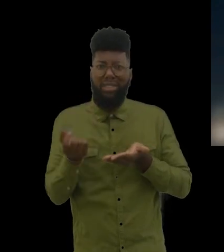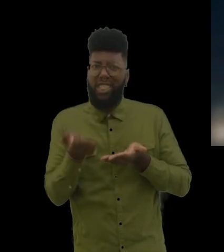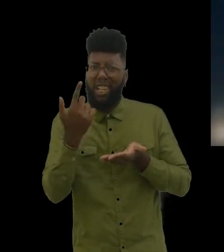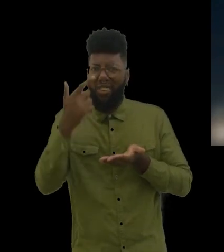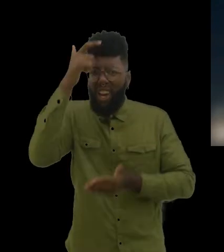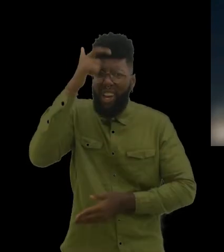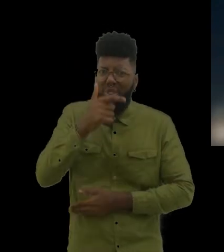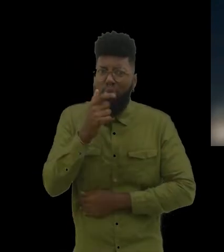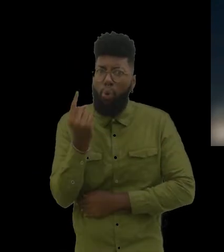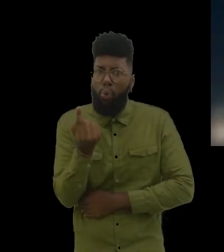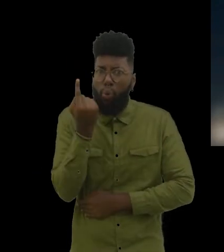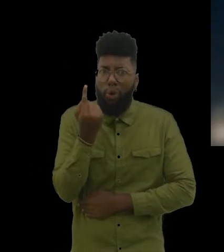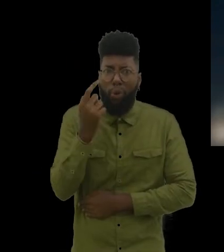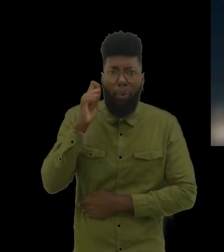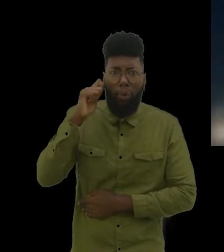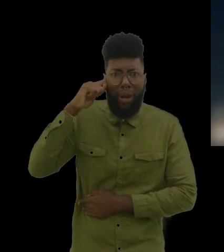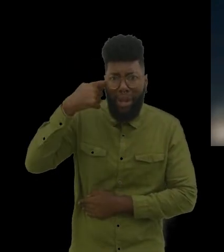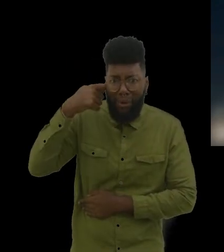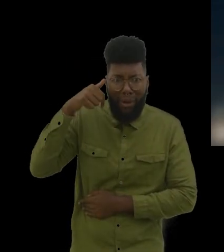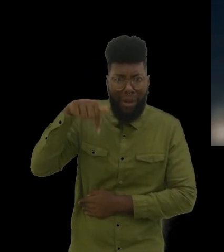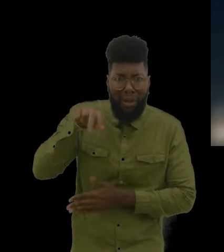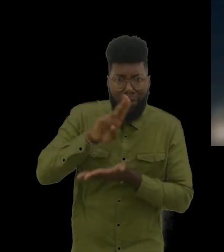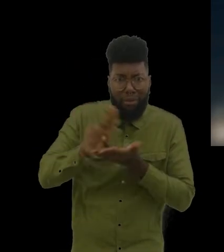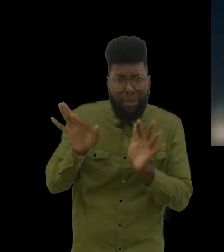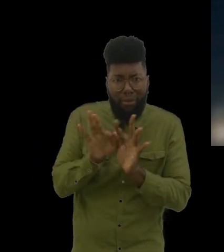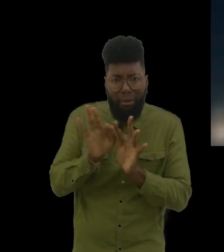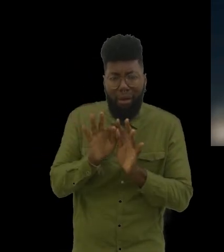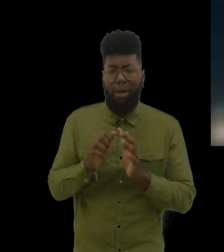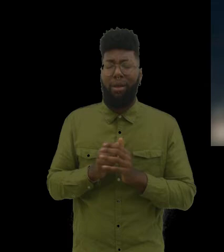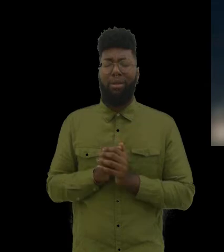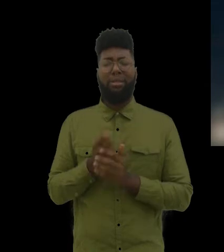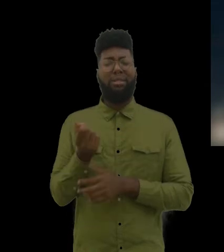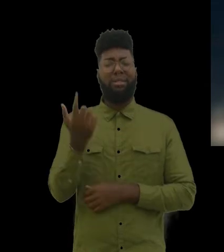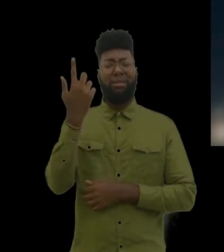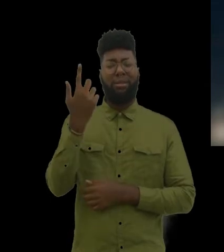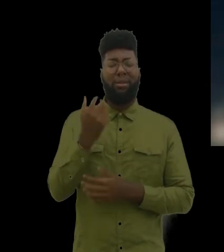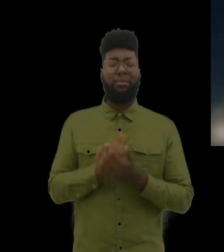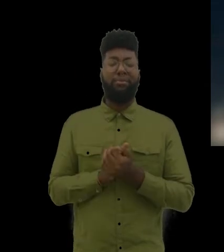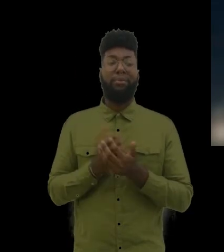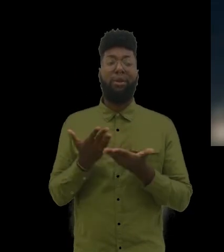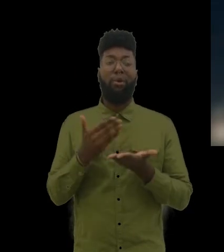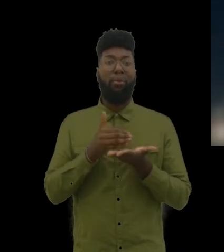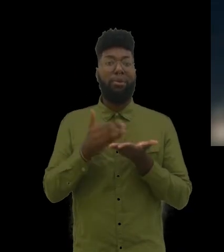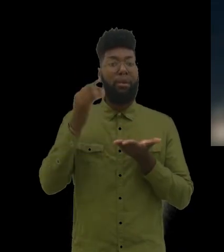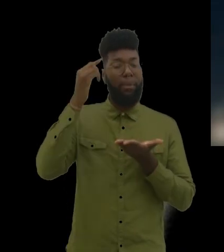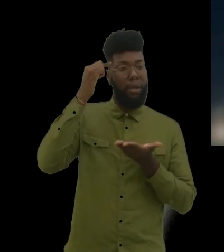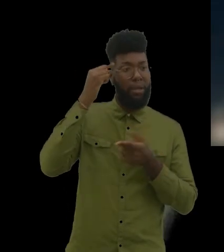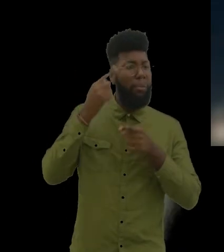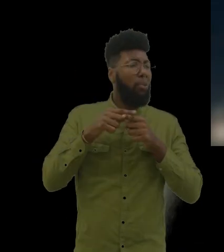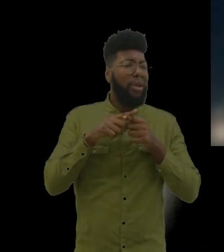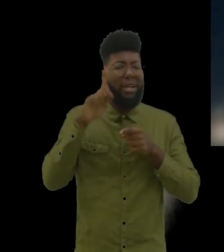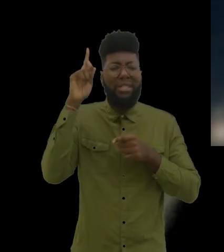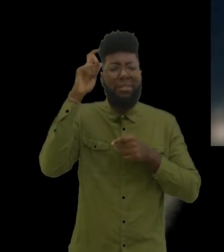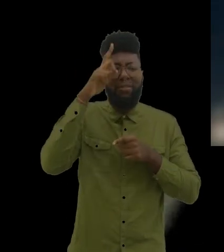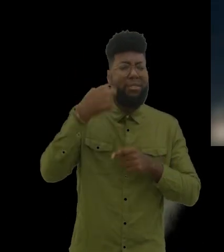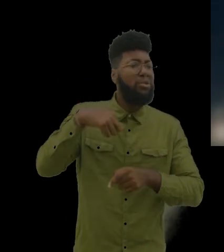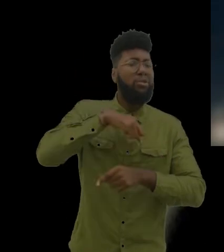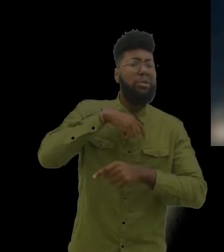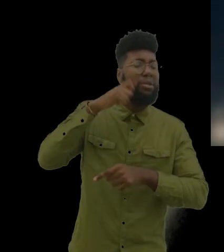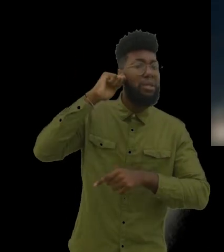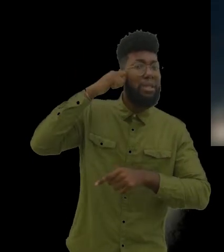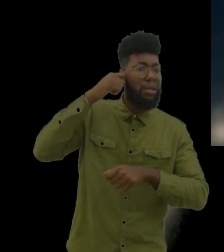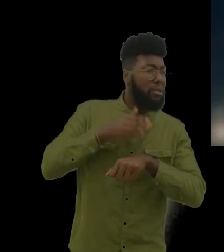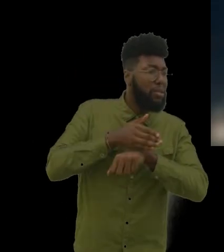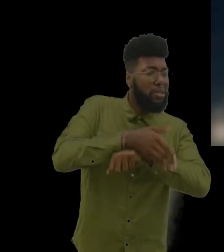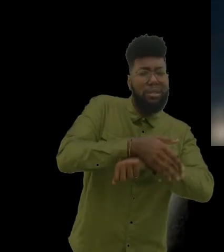a gente questionar o porquê que é tão difícil ingressar em determinados espaços. Exato. E o mais engraçado é que, às vezes, a gente não se